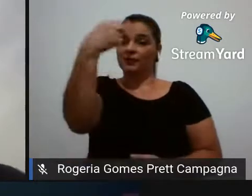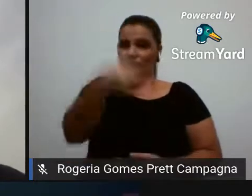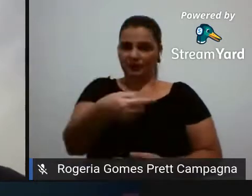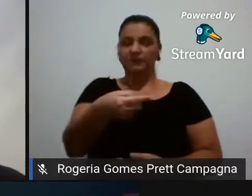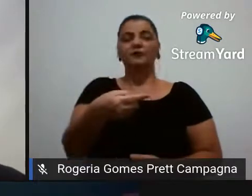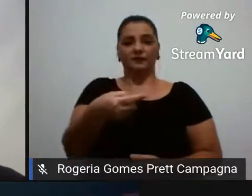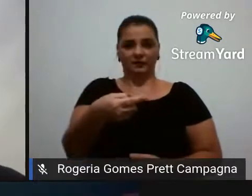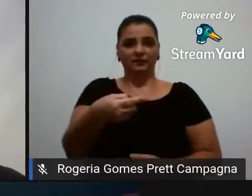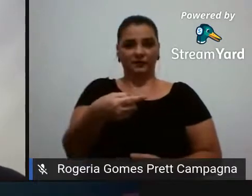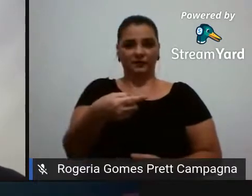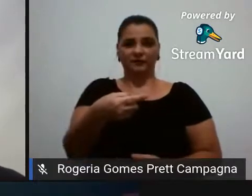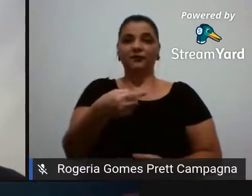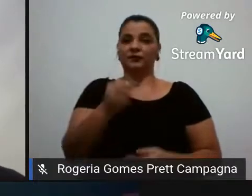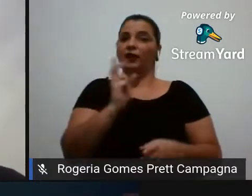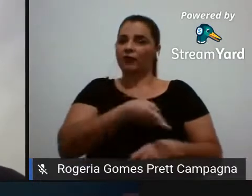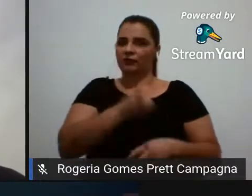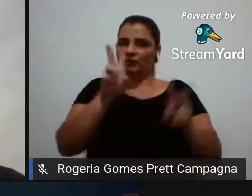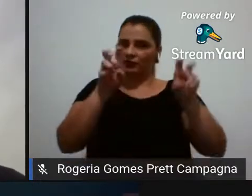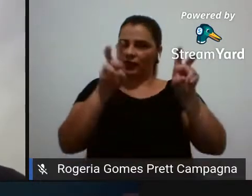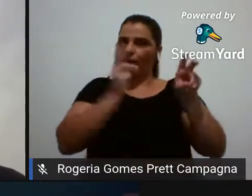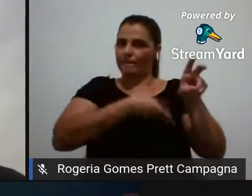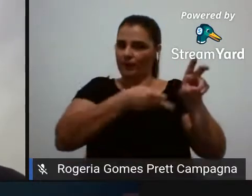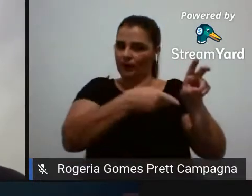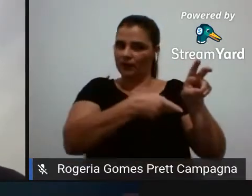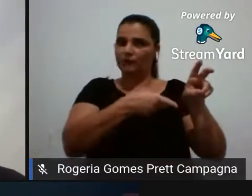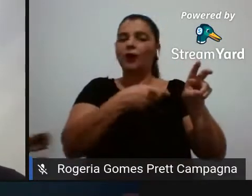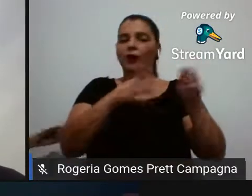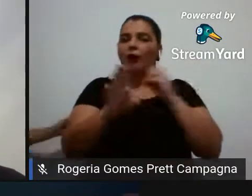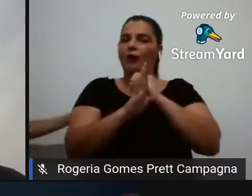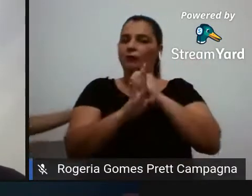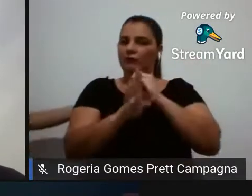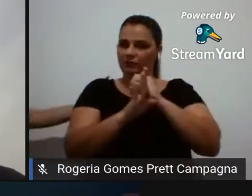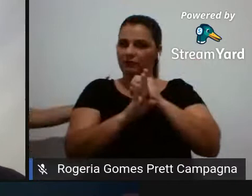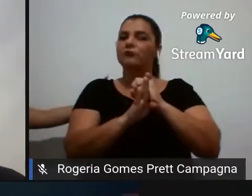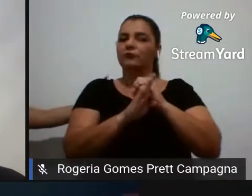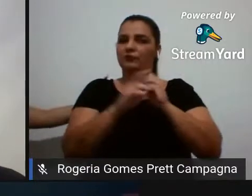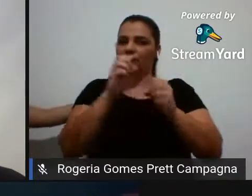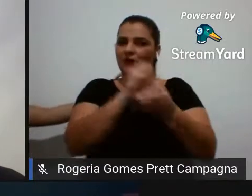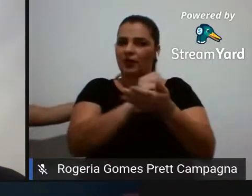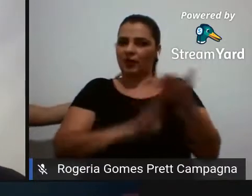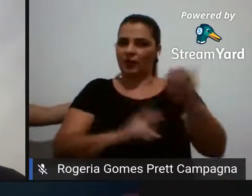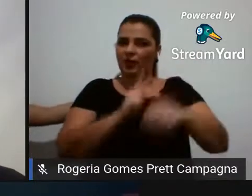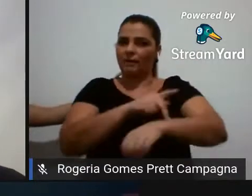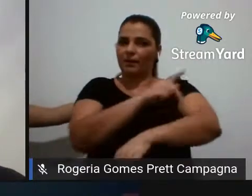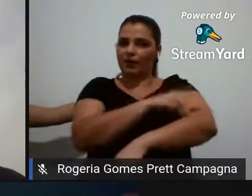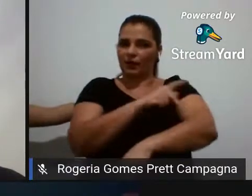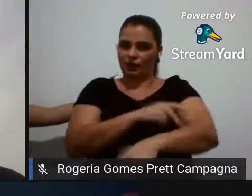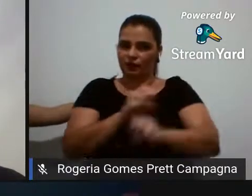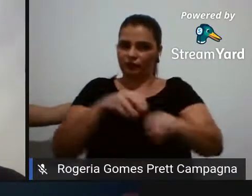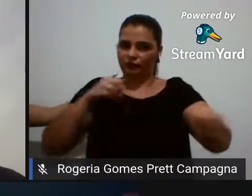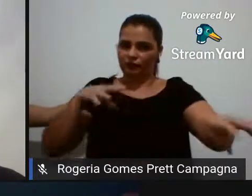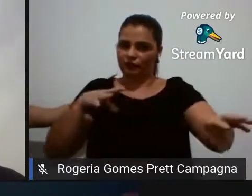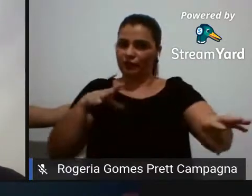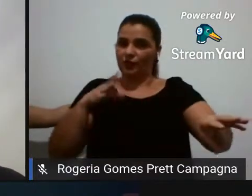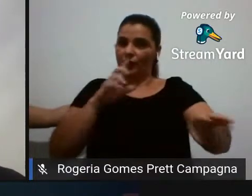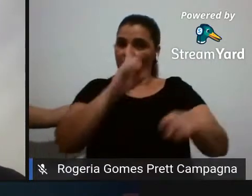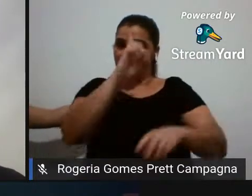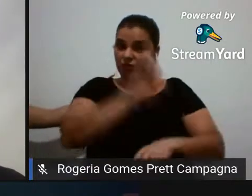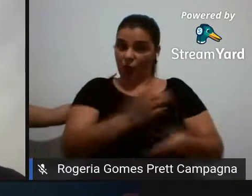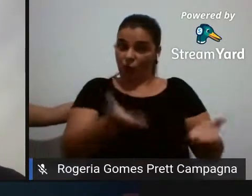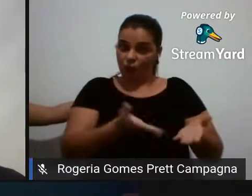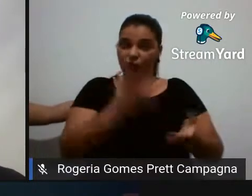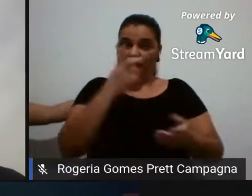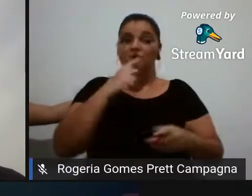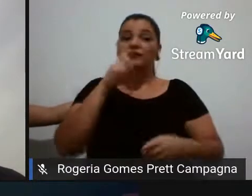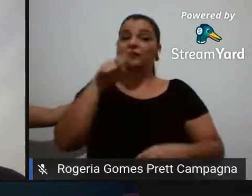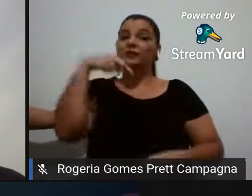terá, dentro dessa mesma temática, a PNPs offline, um tempo para a gente escutar professores, né? Aquilo que está sendo feito não na escola, não do